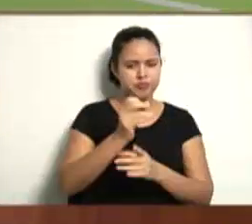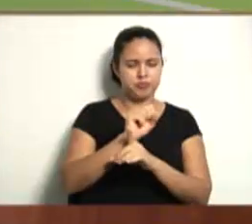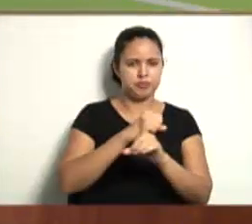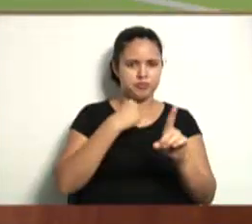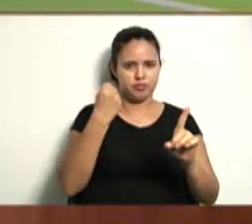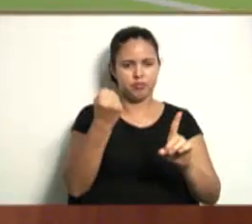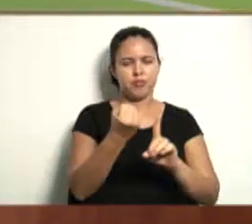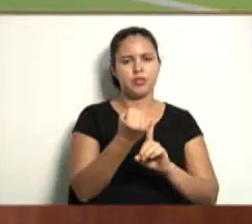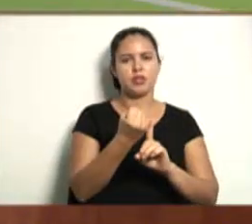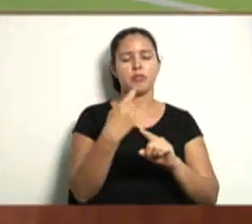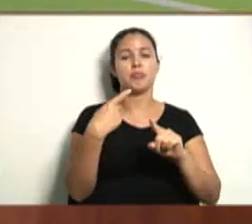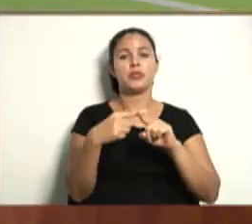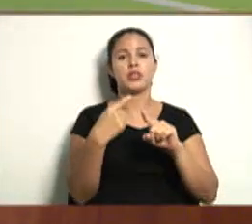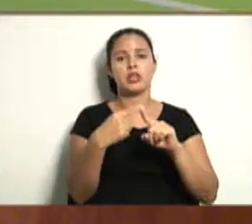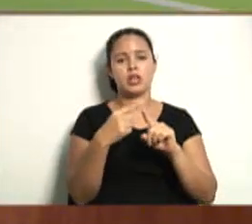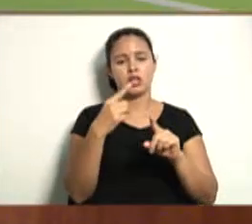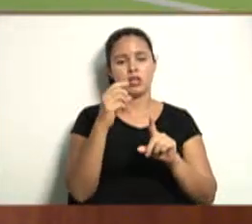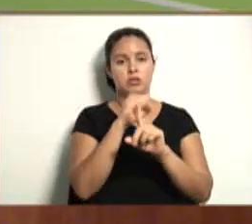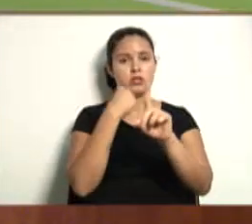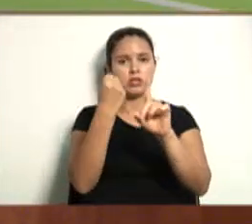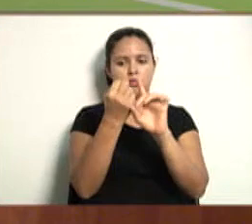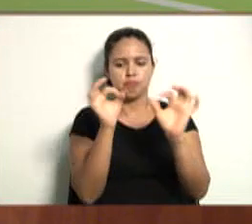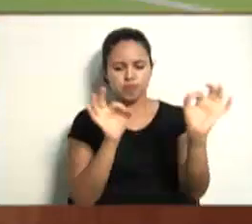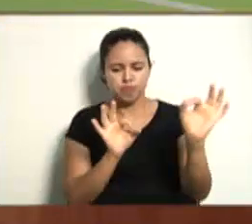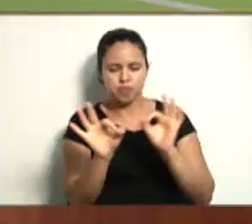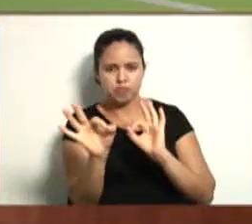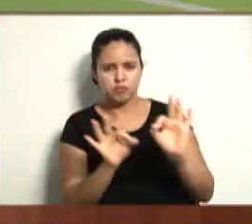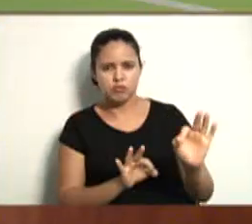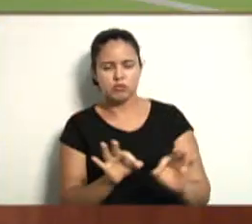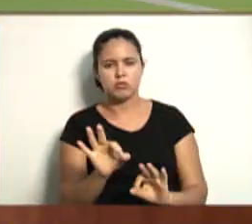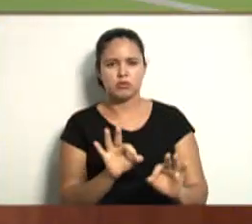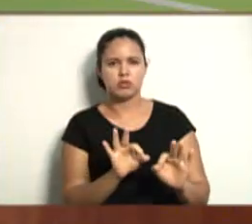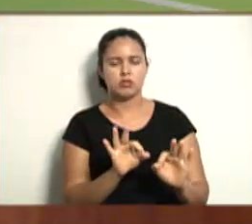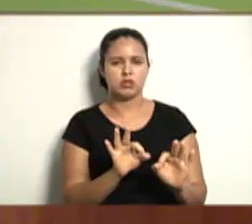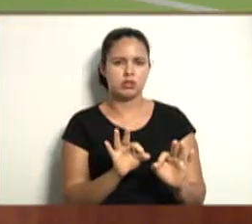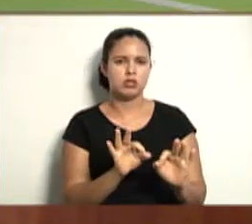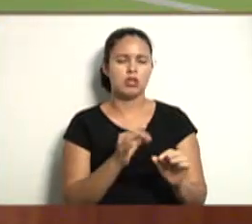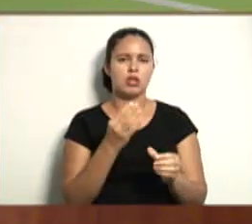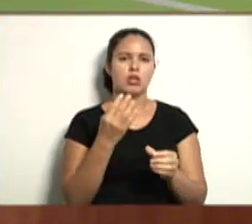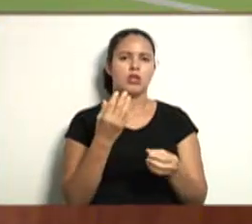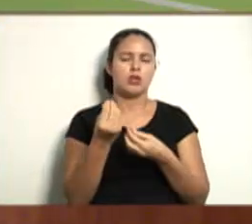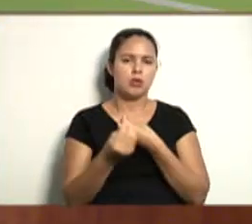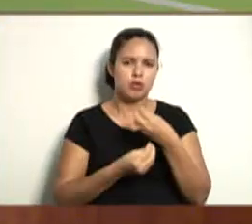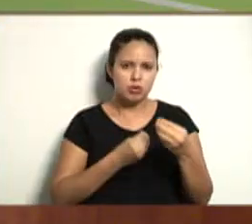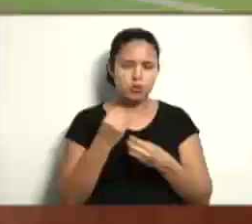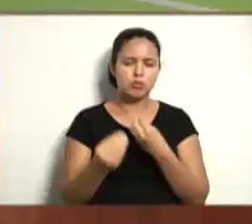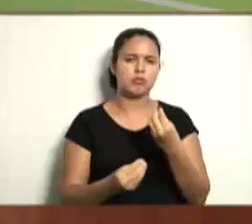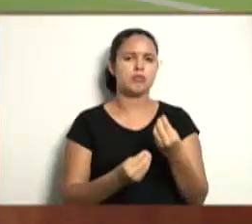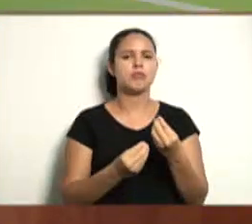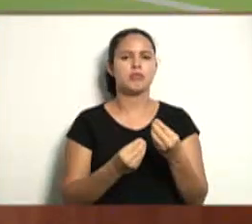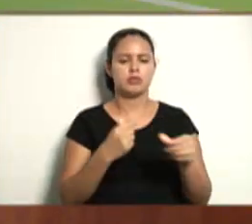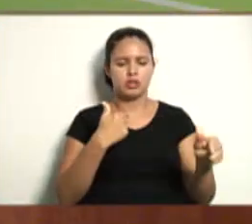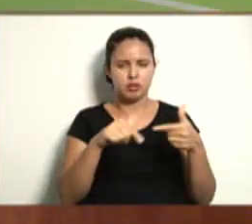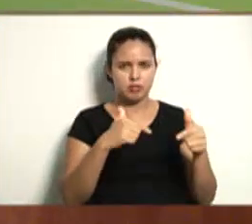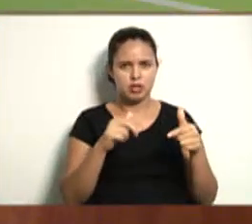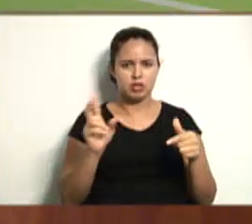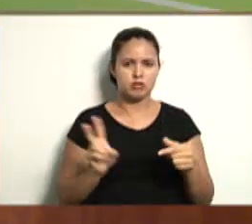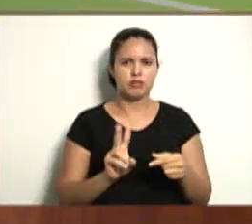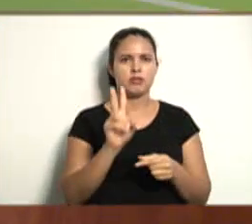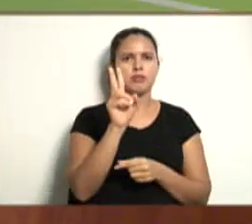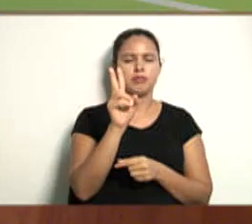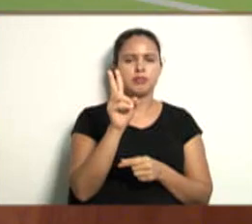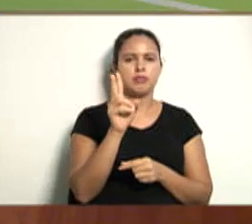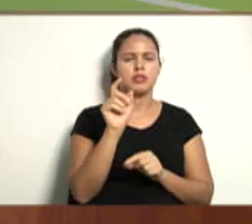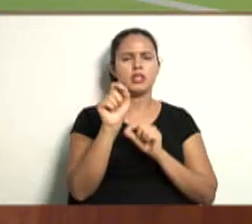a forma como a sociedade se organiza que define quais trabalhos são valorizados. Quem